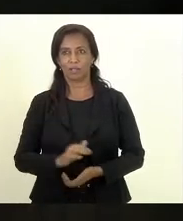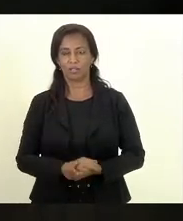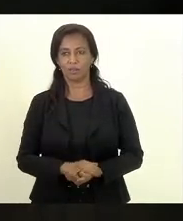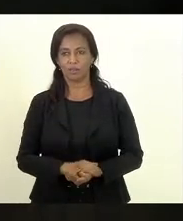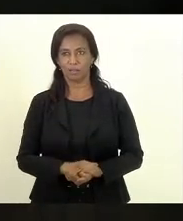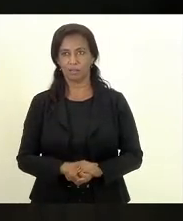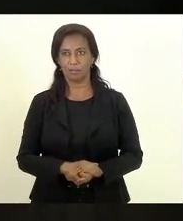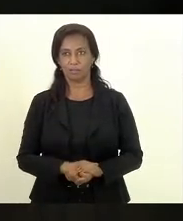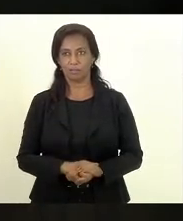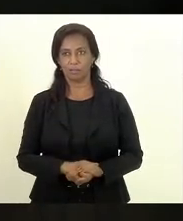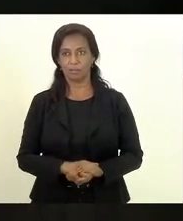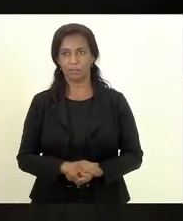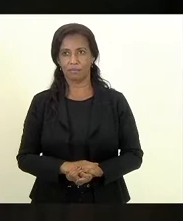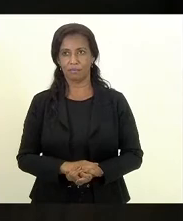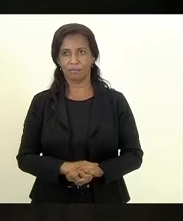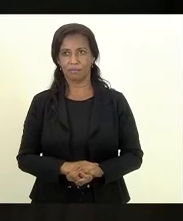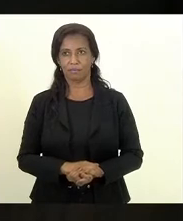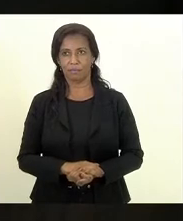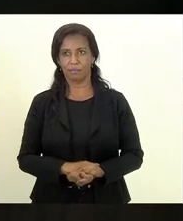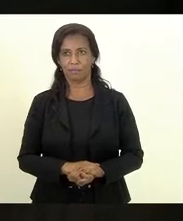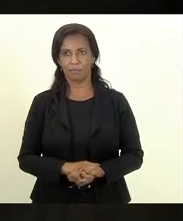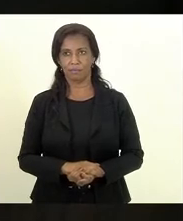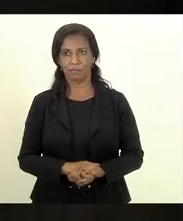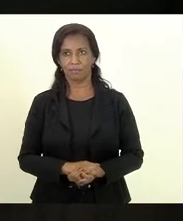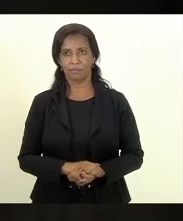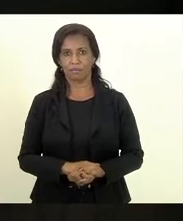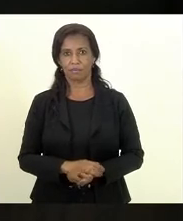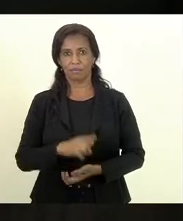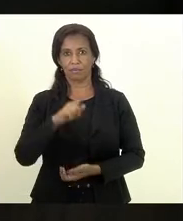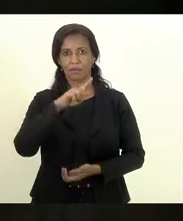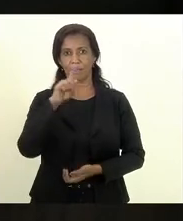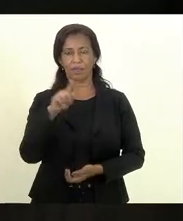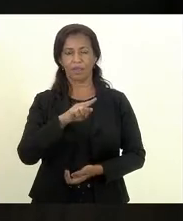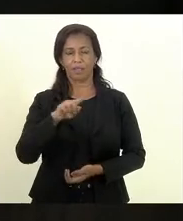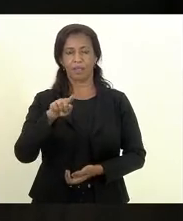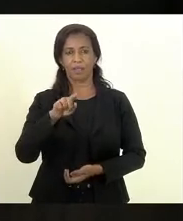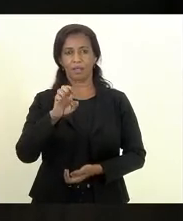Deputado Anderson Moraes. Deputada Zeidan.